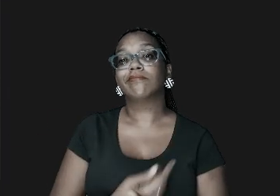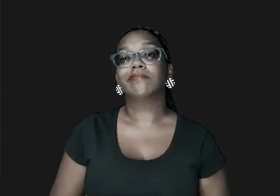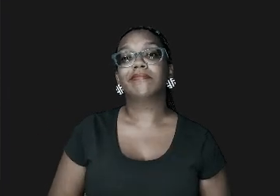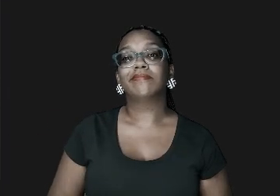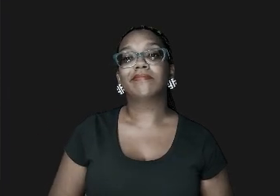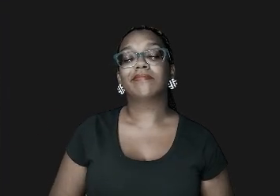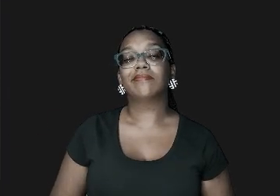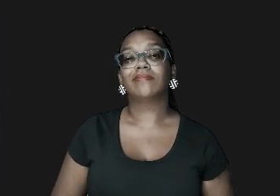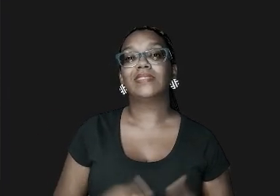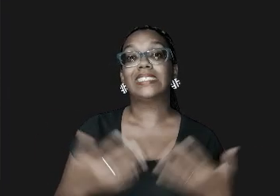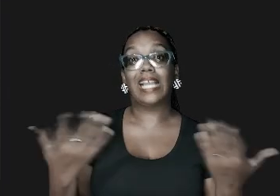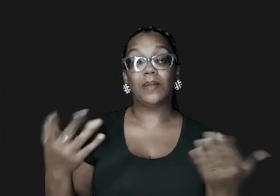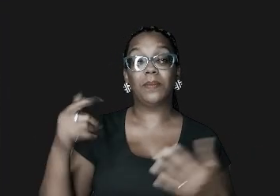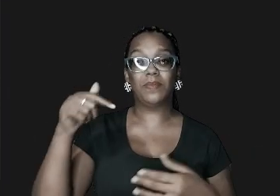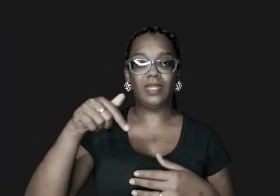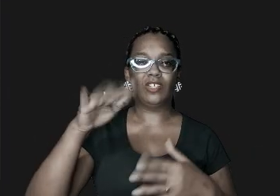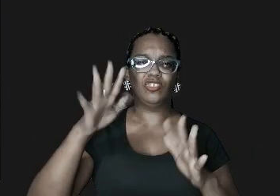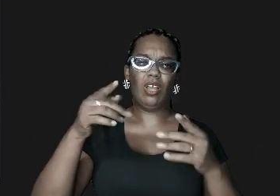envolvido